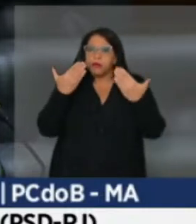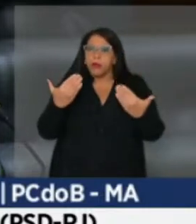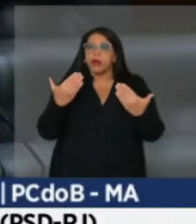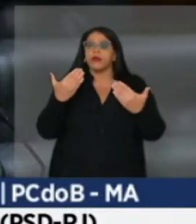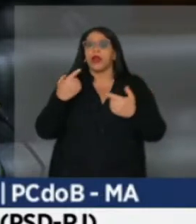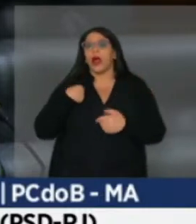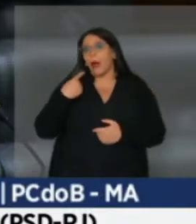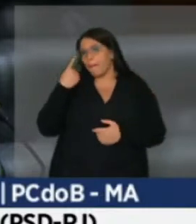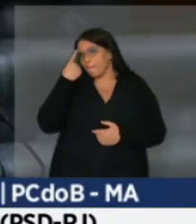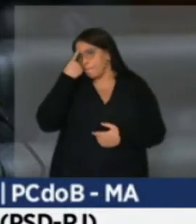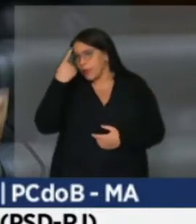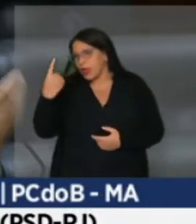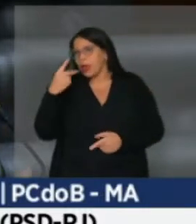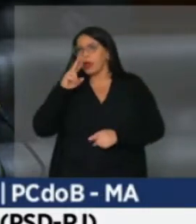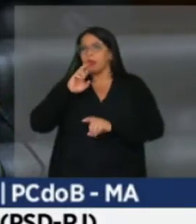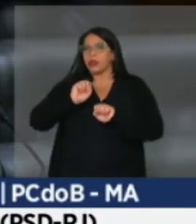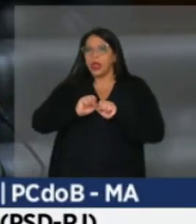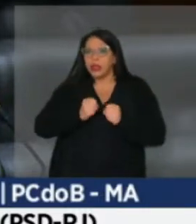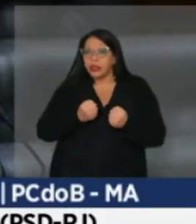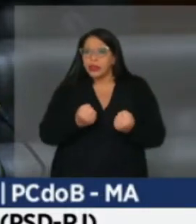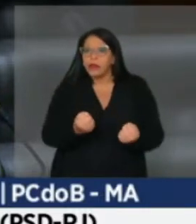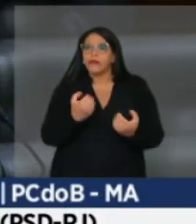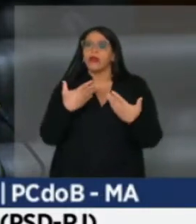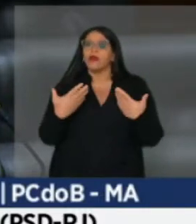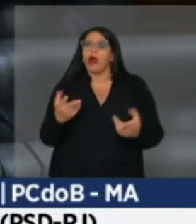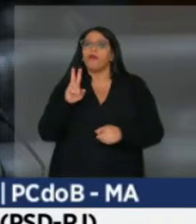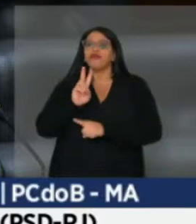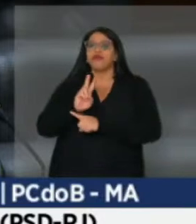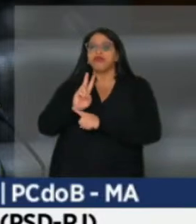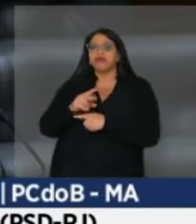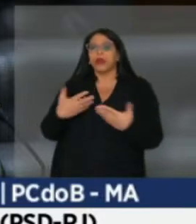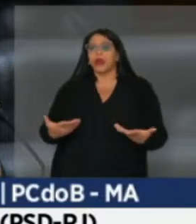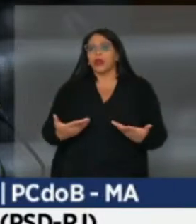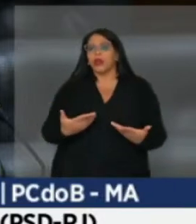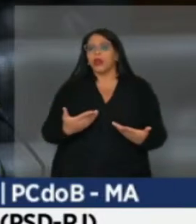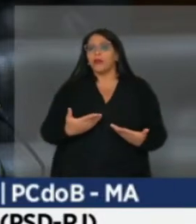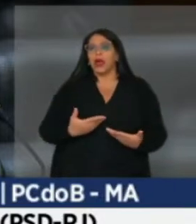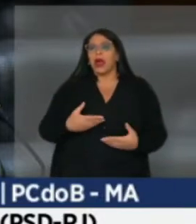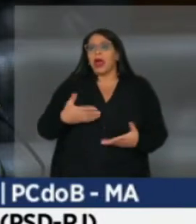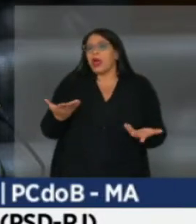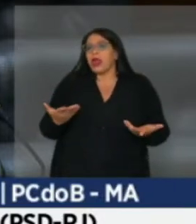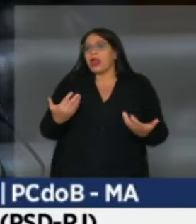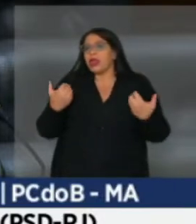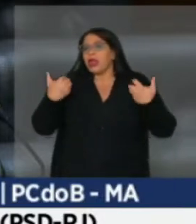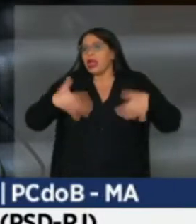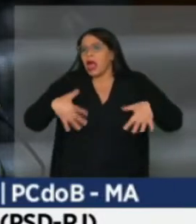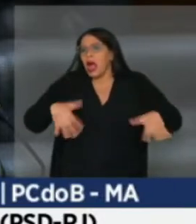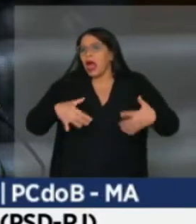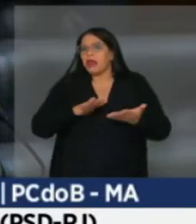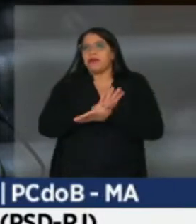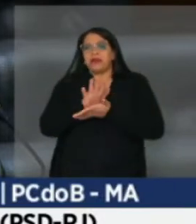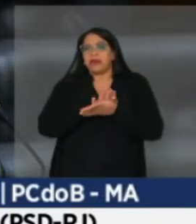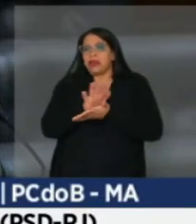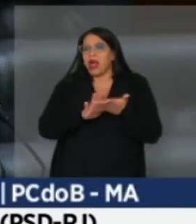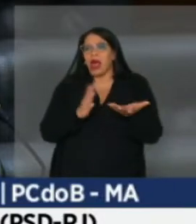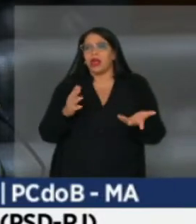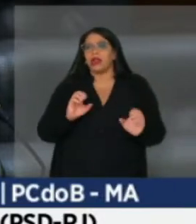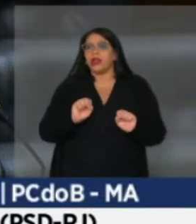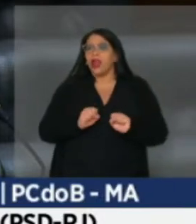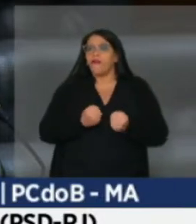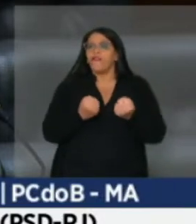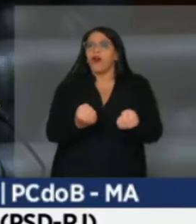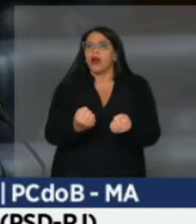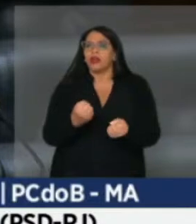que defende, qual de fato são os seus posicionamentos. Não há custo para a Câmara, afinal de contas é tudo digital, e fortalece os